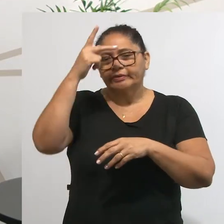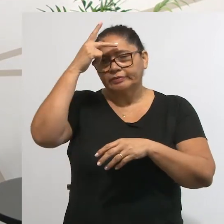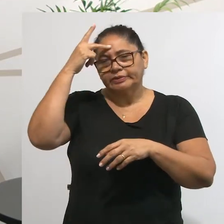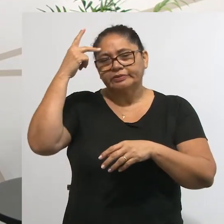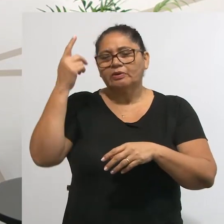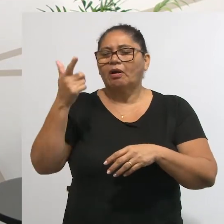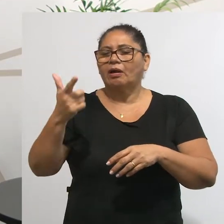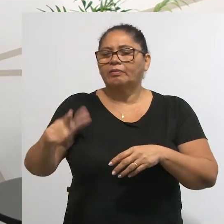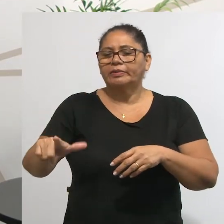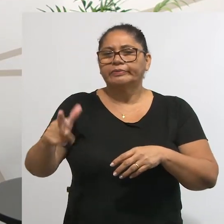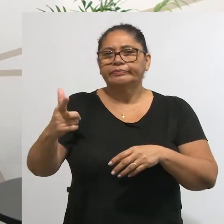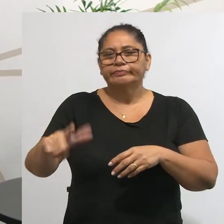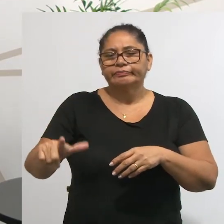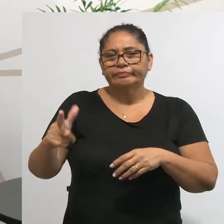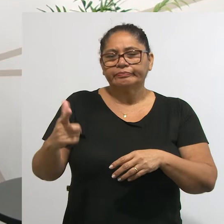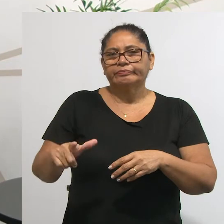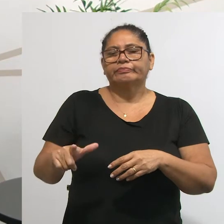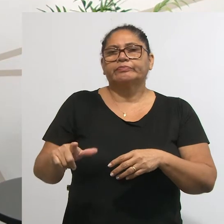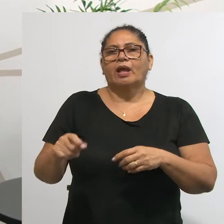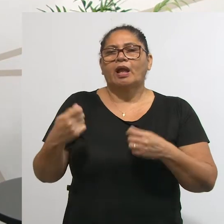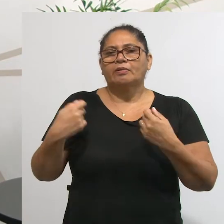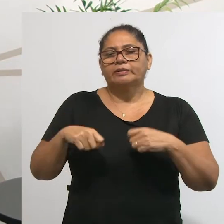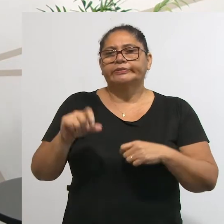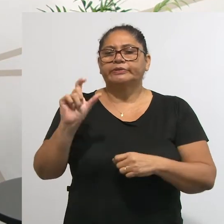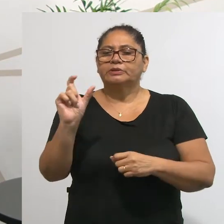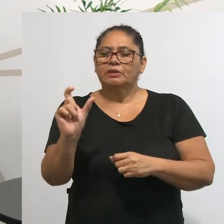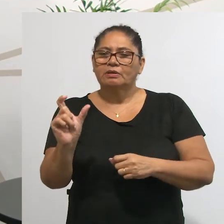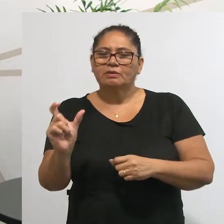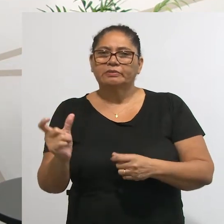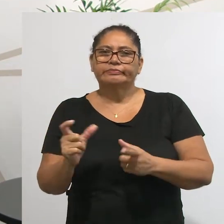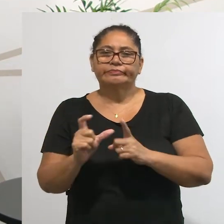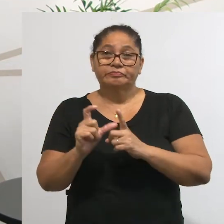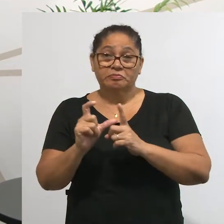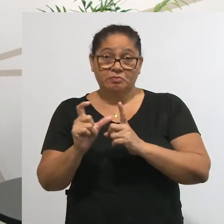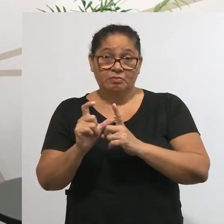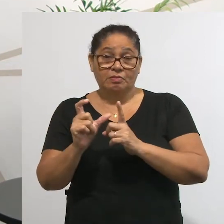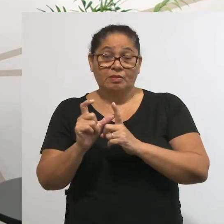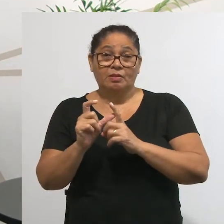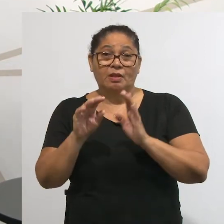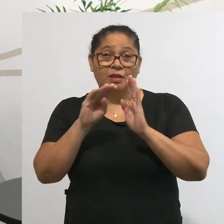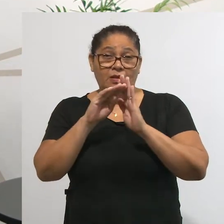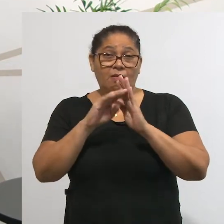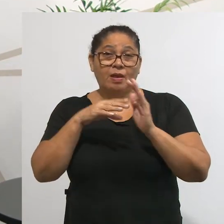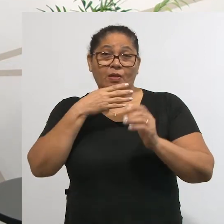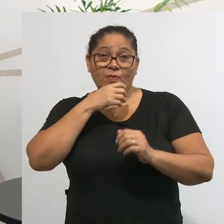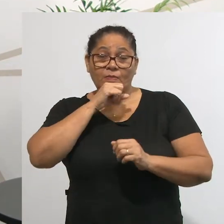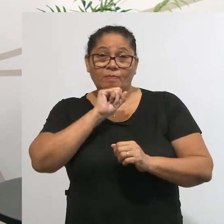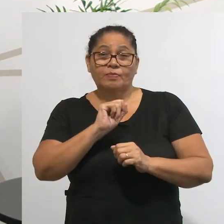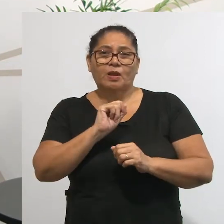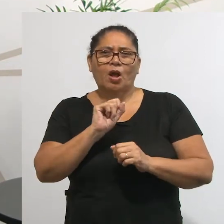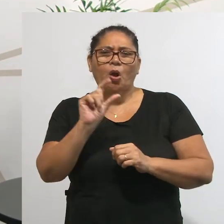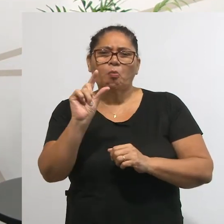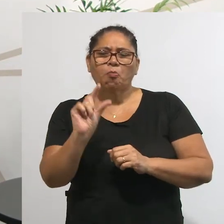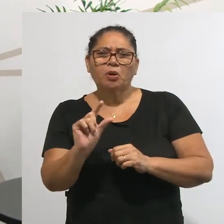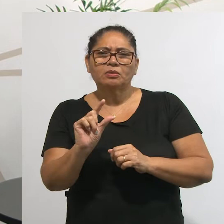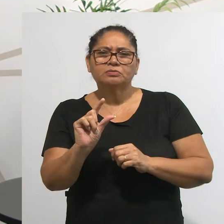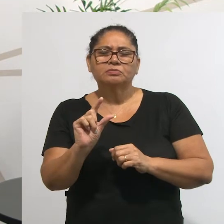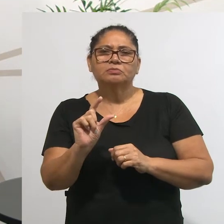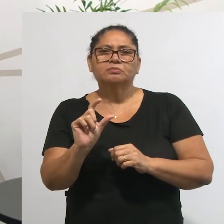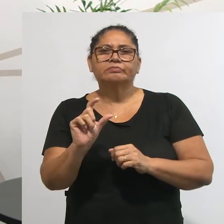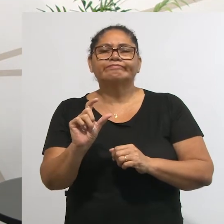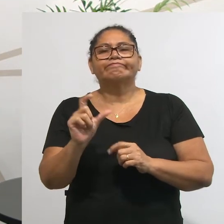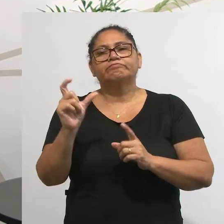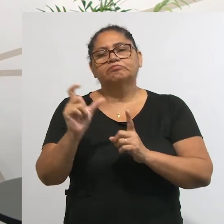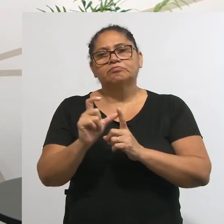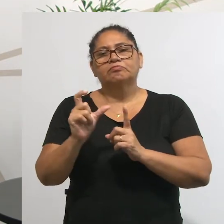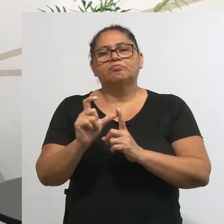repetição. Então, quando eu uso a repetição, preciso de muitas palavras. No método de Paulo Freire, eu uso poucas palavras, mas